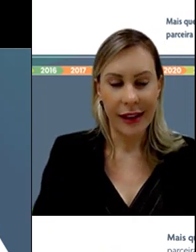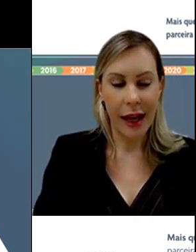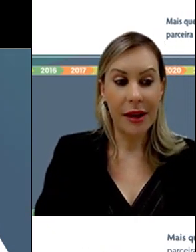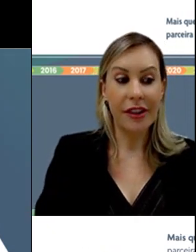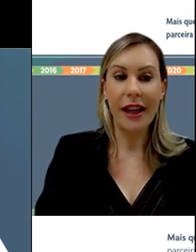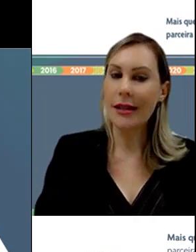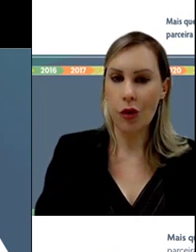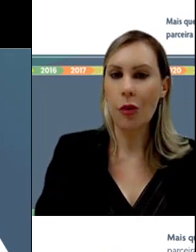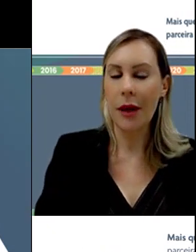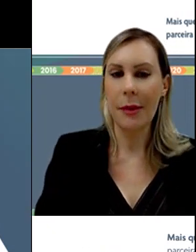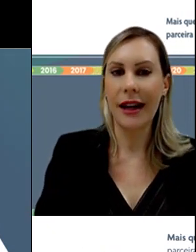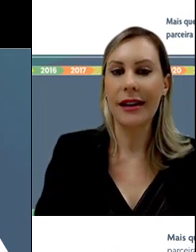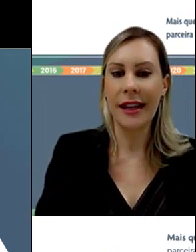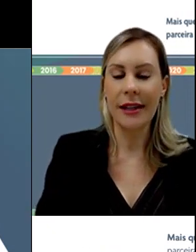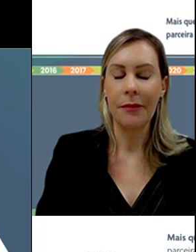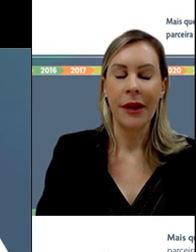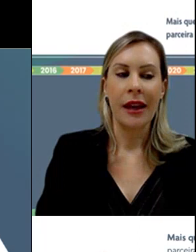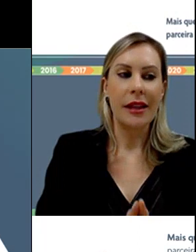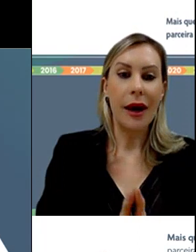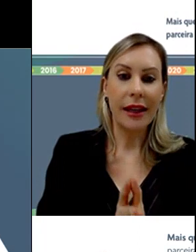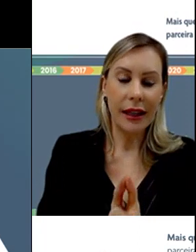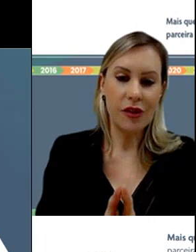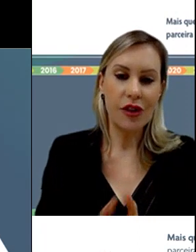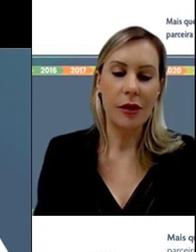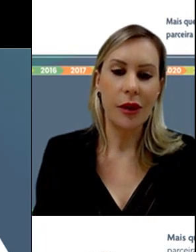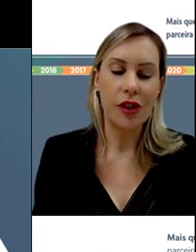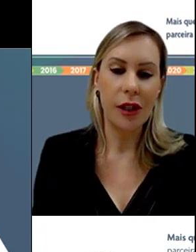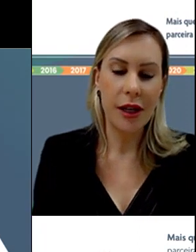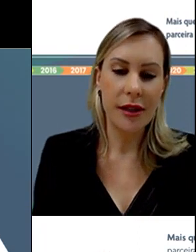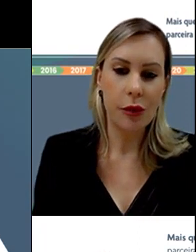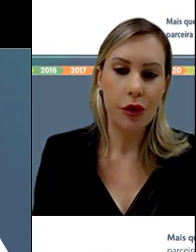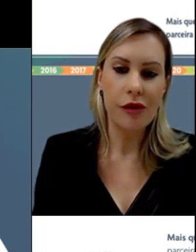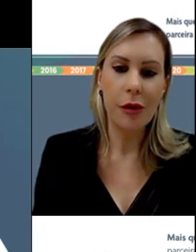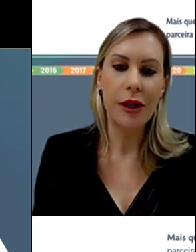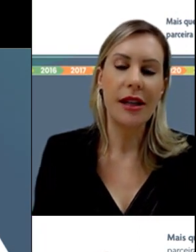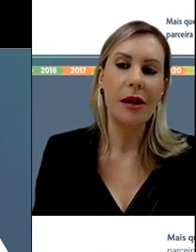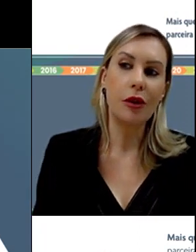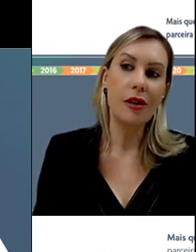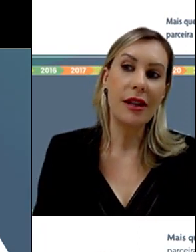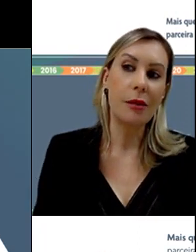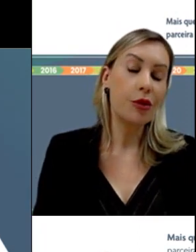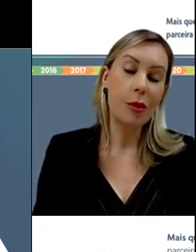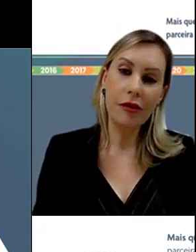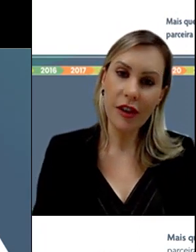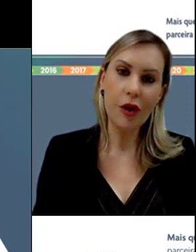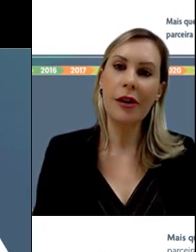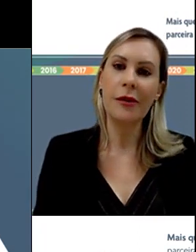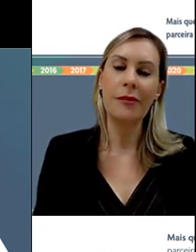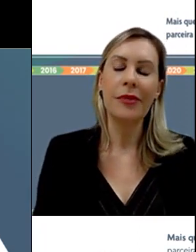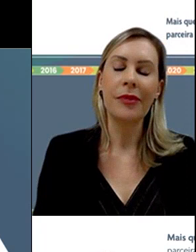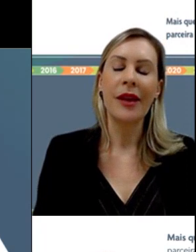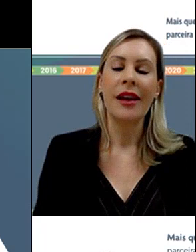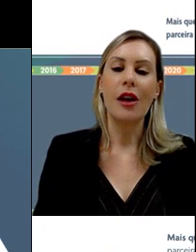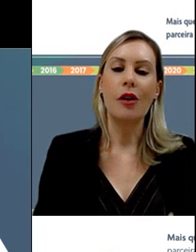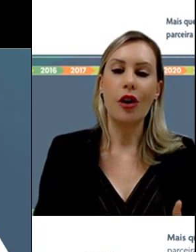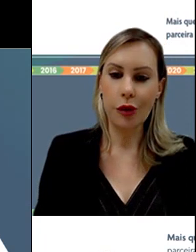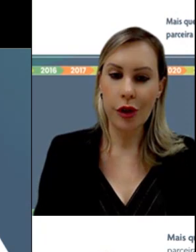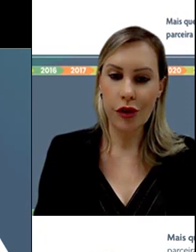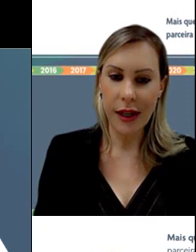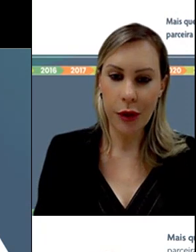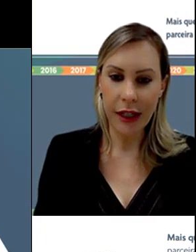própria, né, previdência complementar dele. Então, aqui na gestão da diretoria executiva, por exemplo, nós temos um professor, que é o